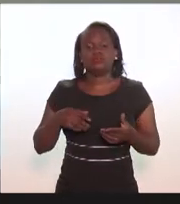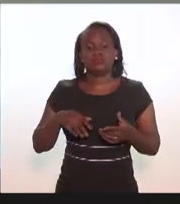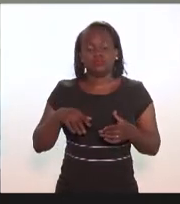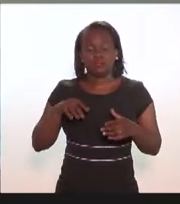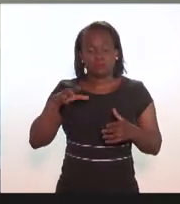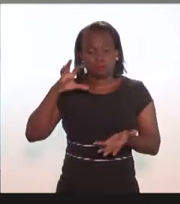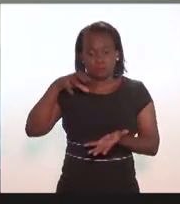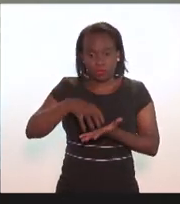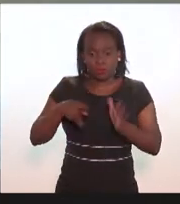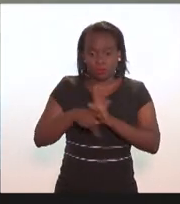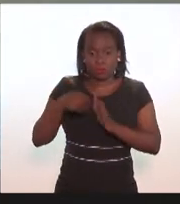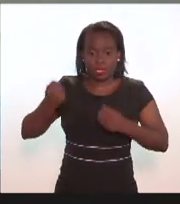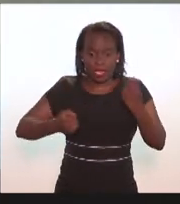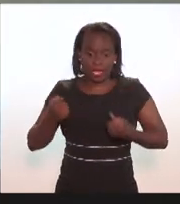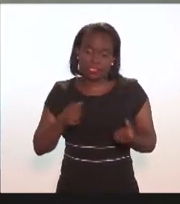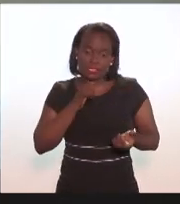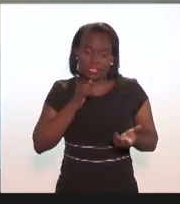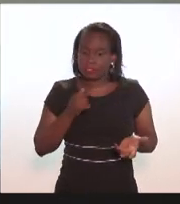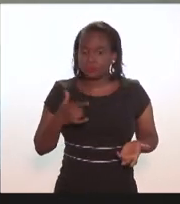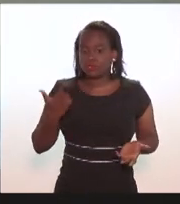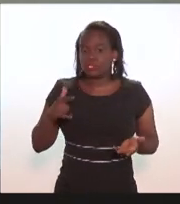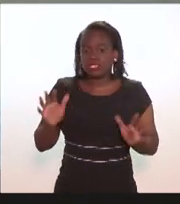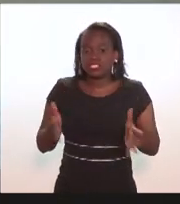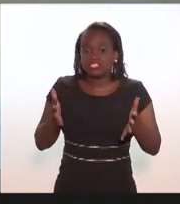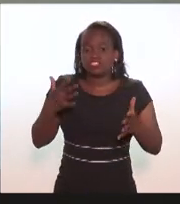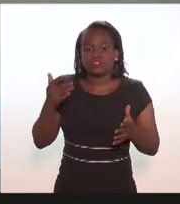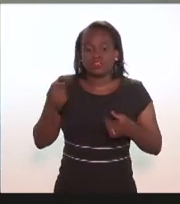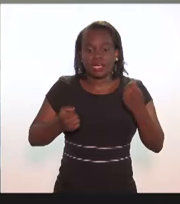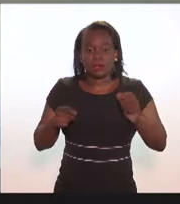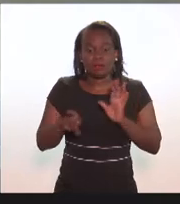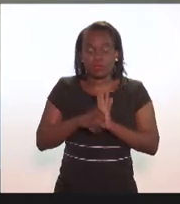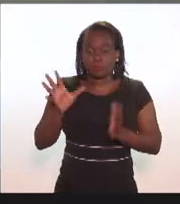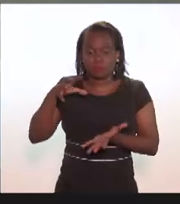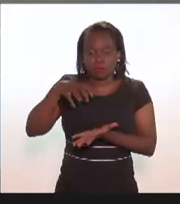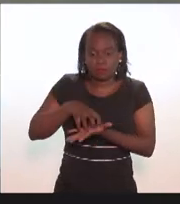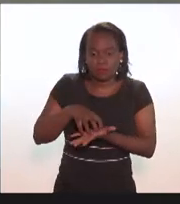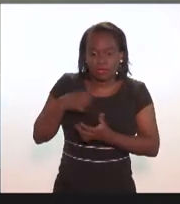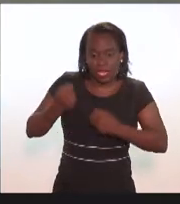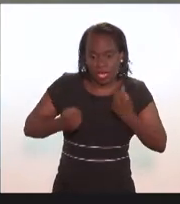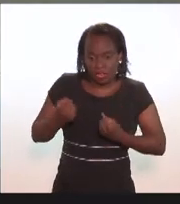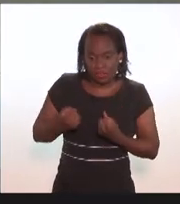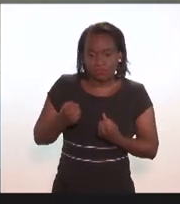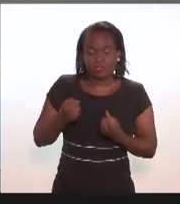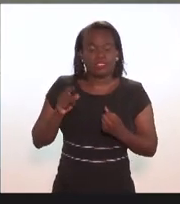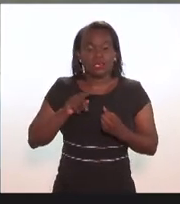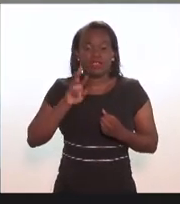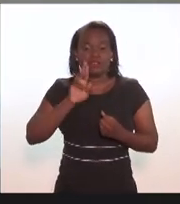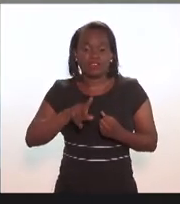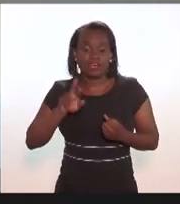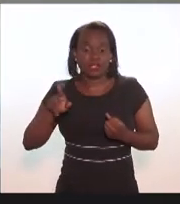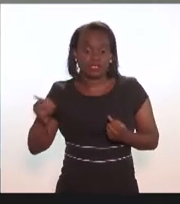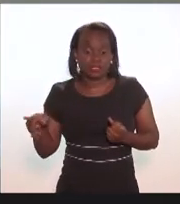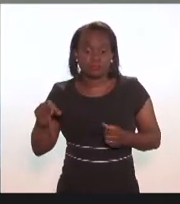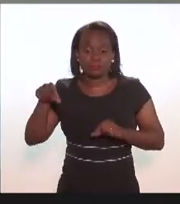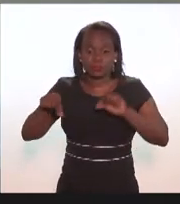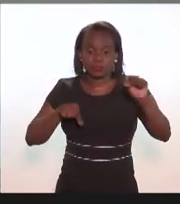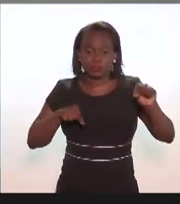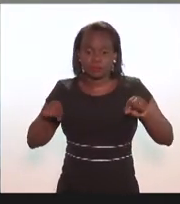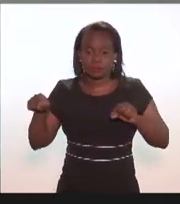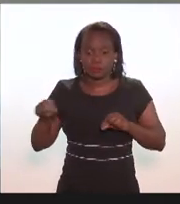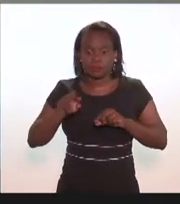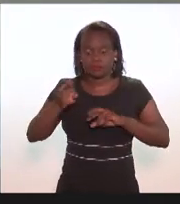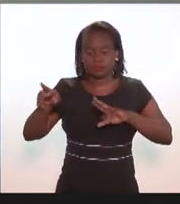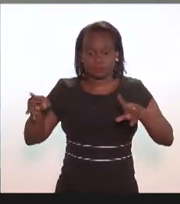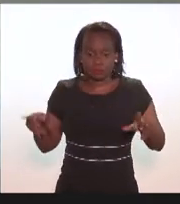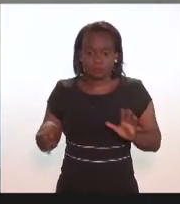é um exemplo, né? Você não tem um incentivo fiscal para o polo automotivo, e sim para vários pontos dessa cadeia desse